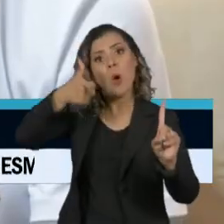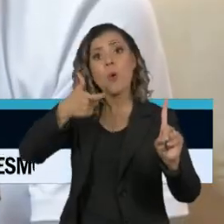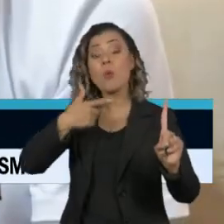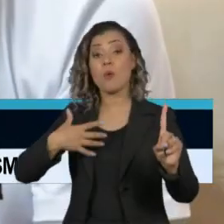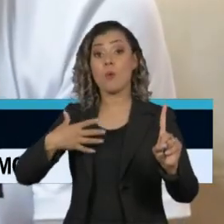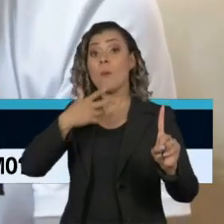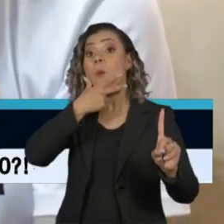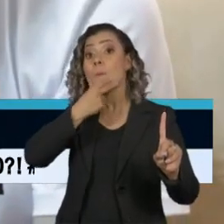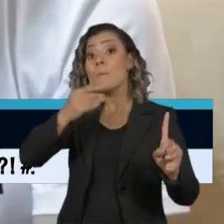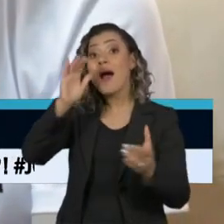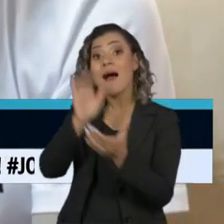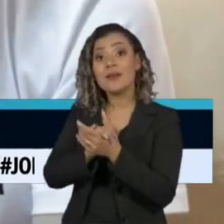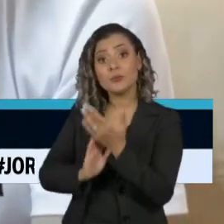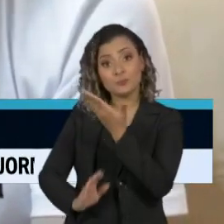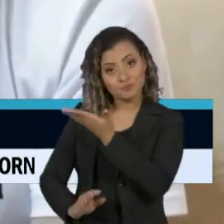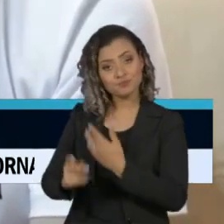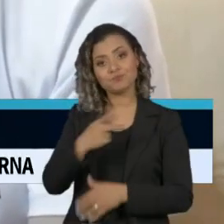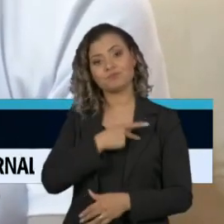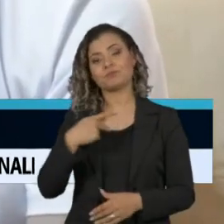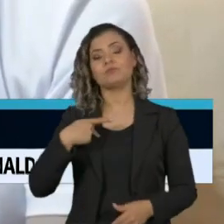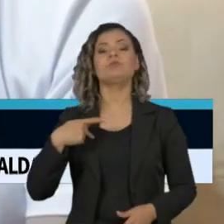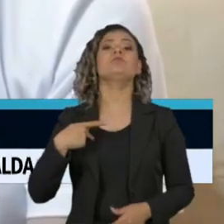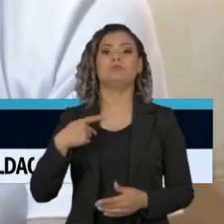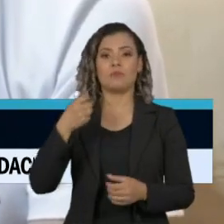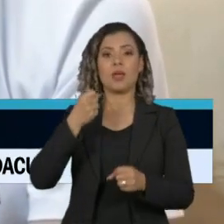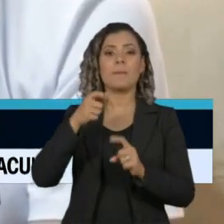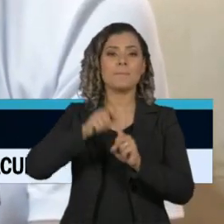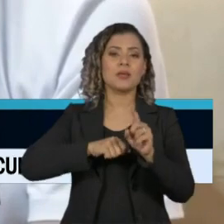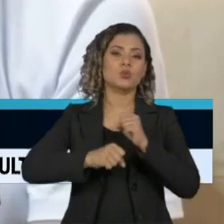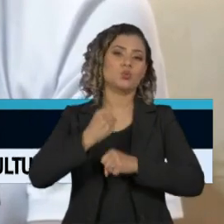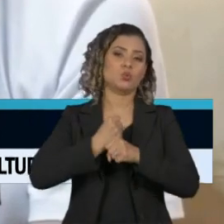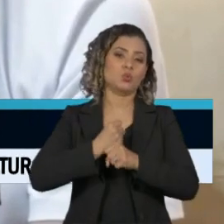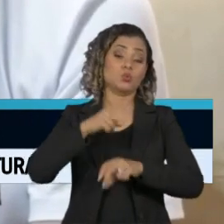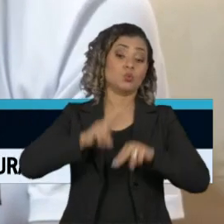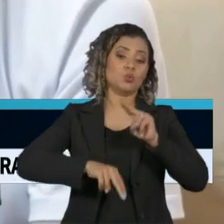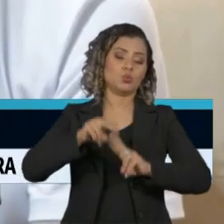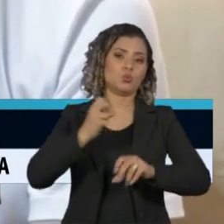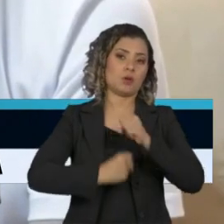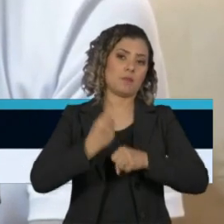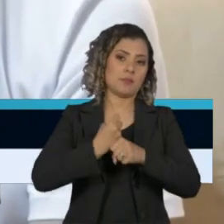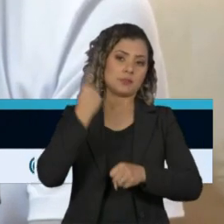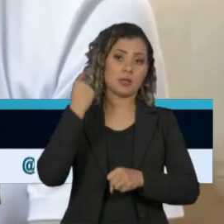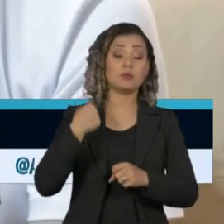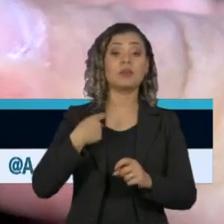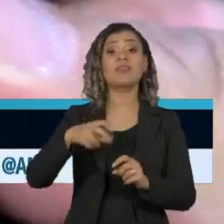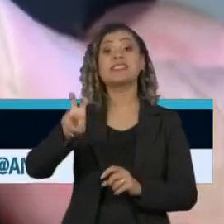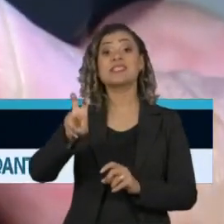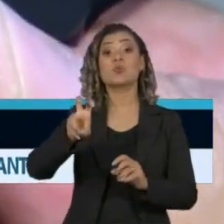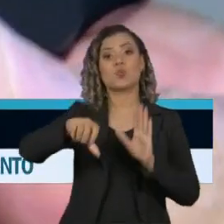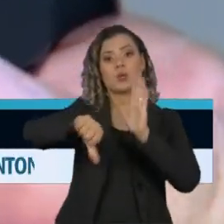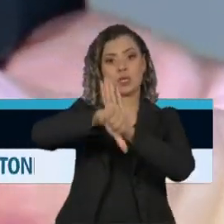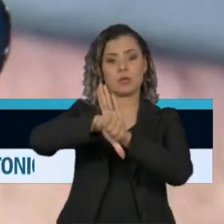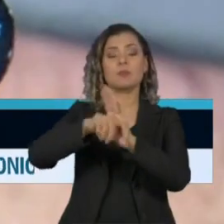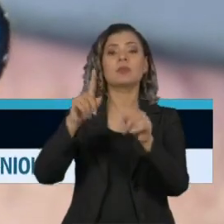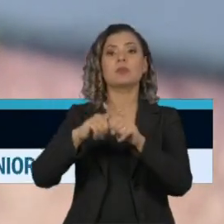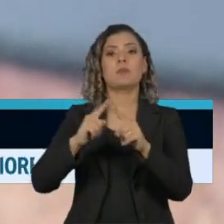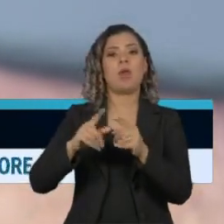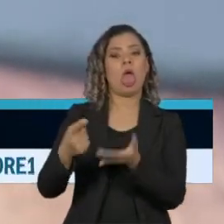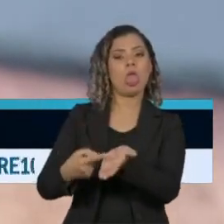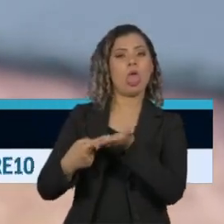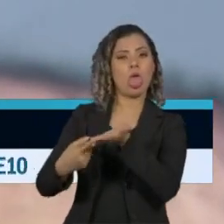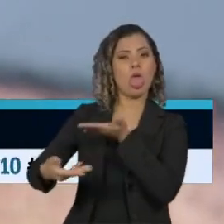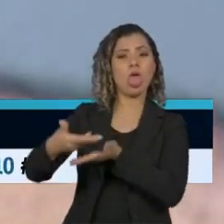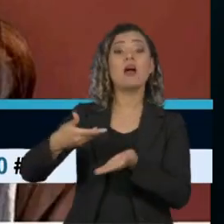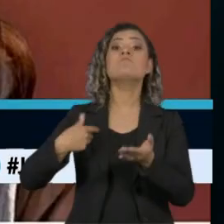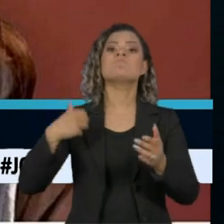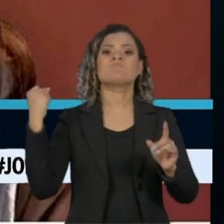do marido o pastor anderson do carmo em junho do ano passado e foi denunciada por cinco crimes entre eles homicídio triplamente